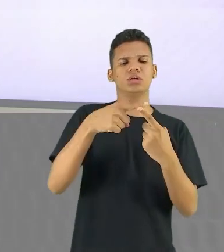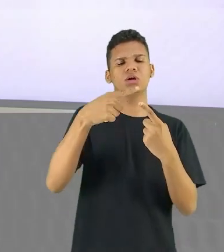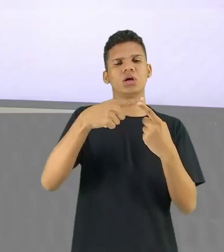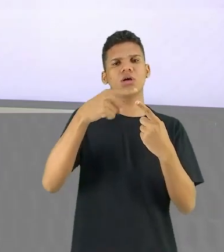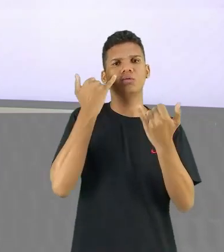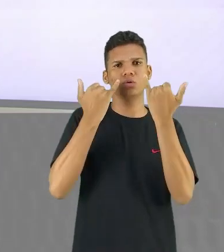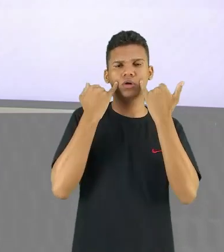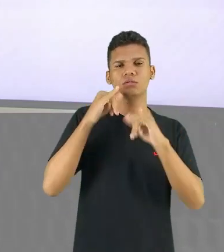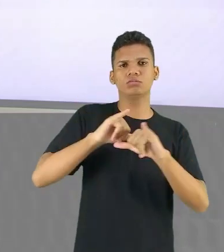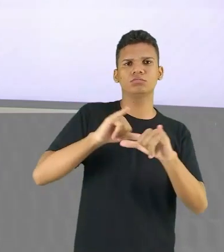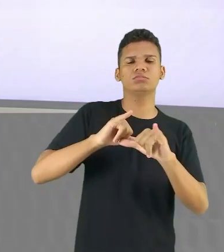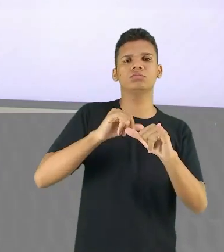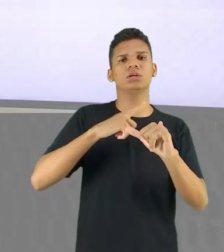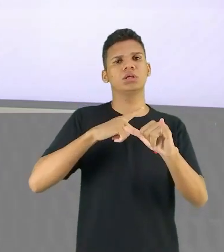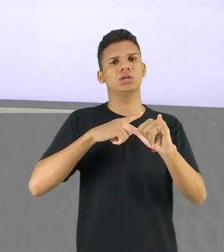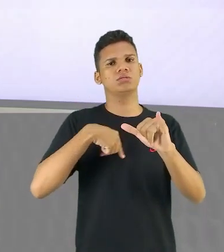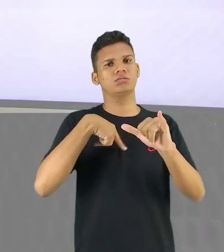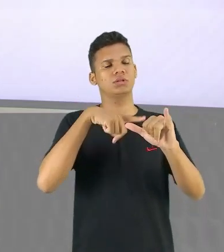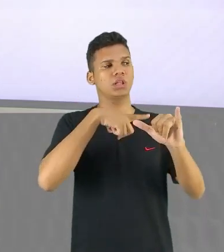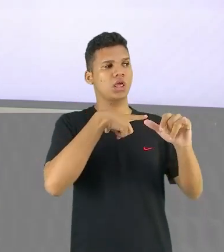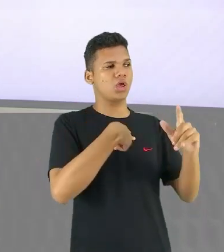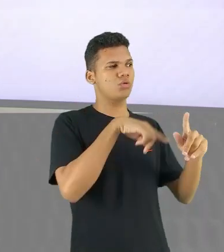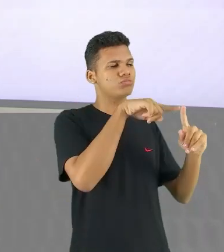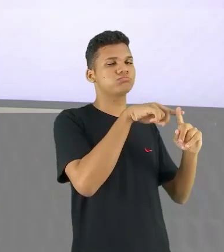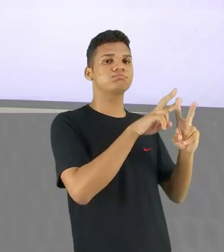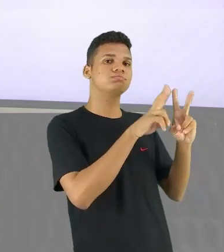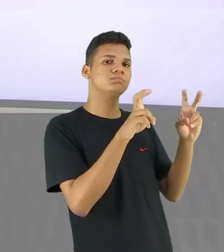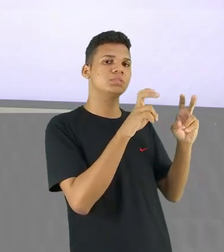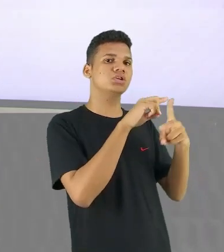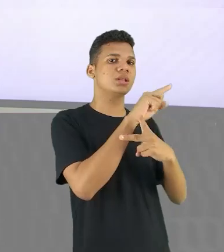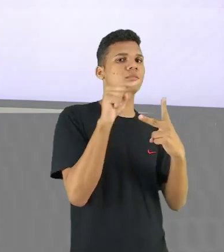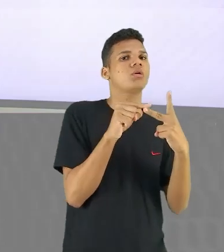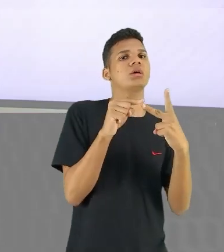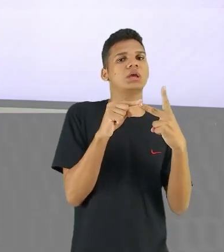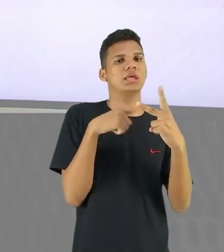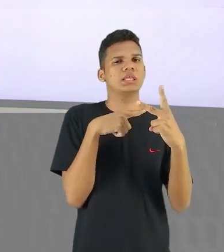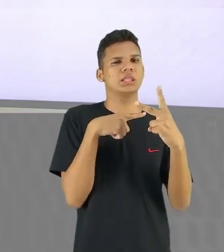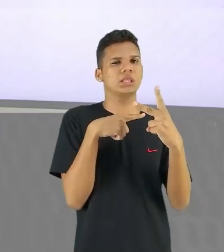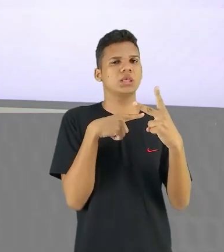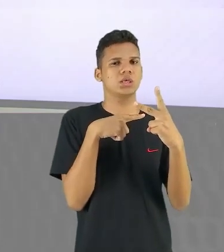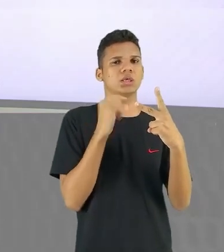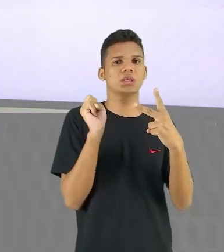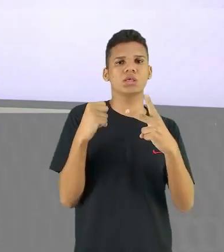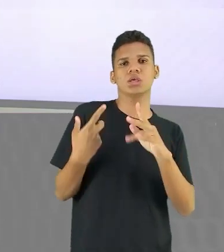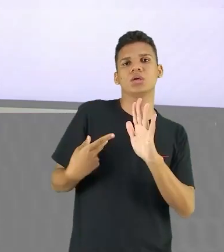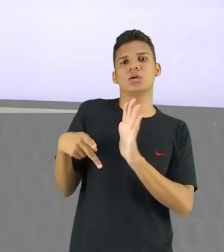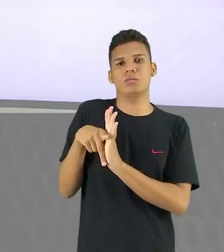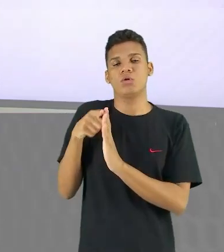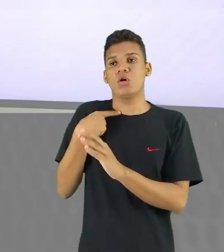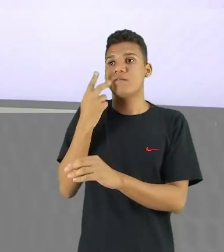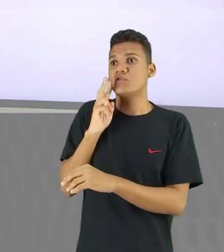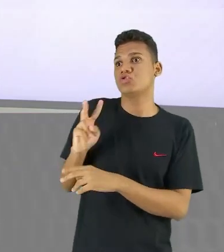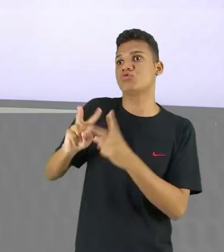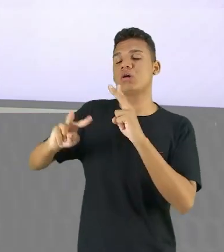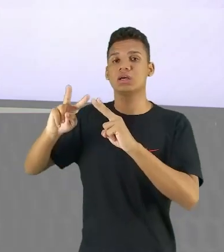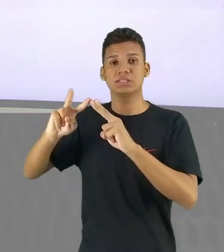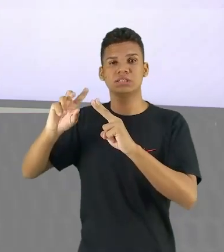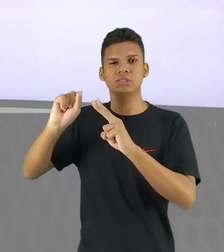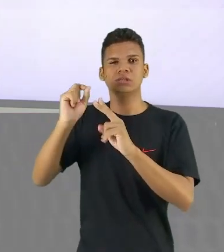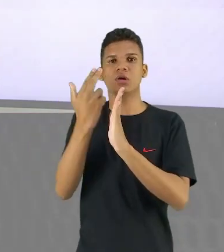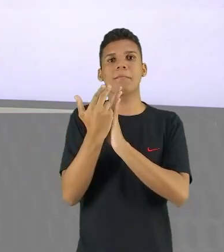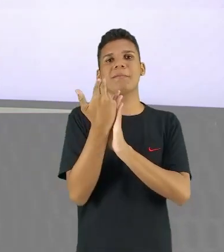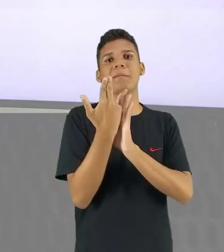infográfico, por exemplo, nós temos um título. Depois do título, a gente tem alguns elementos visuais que são